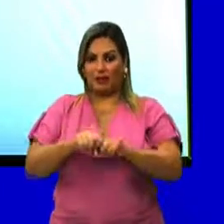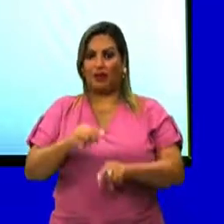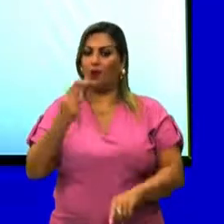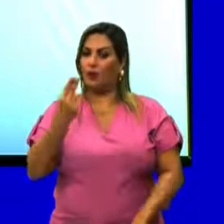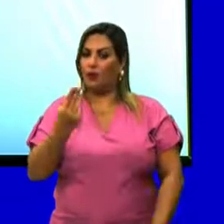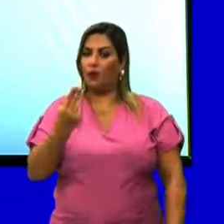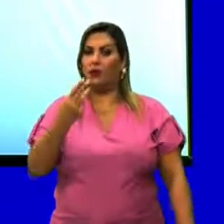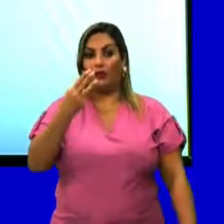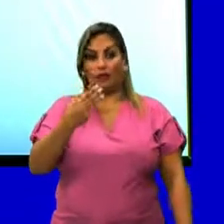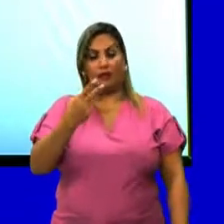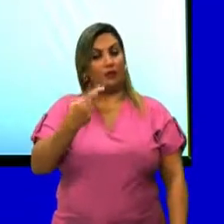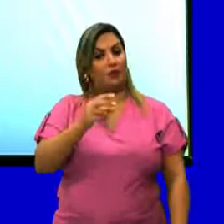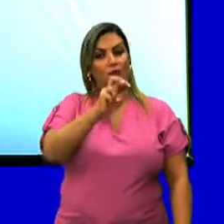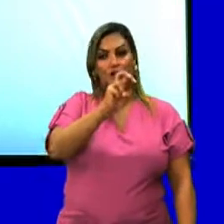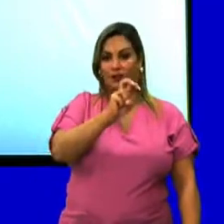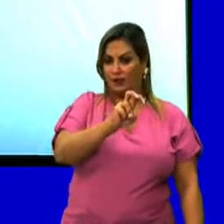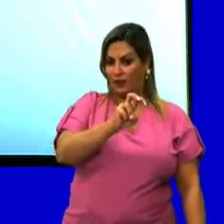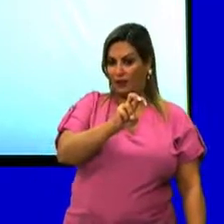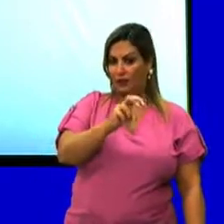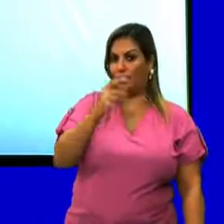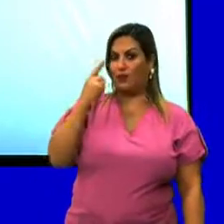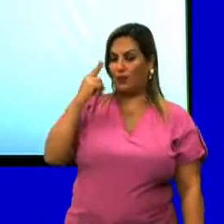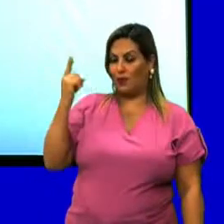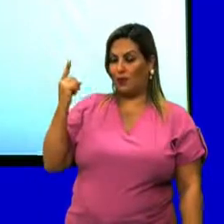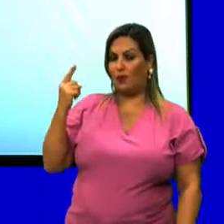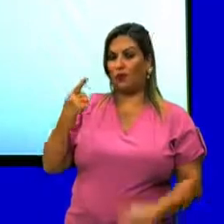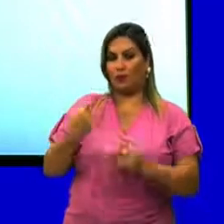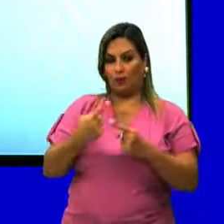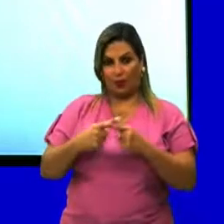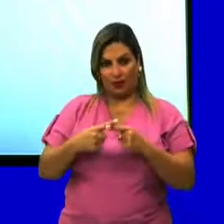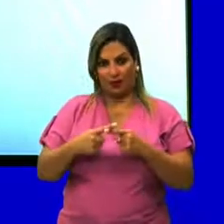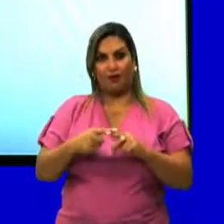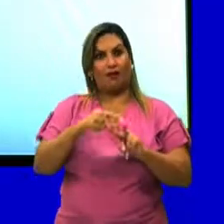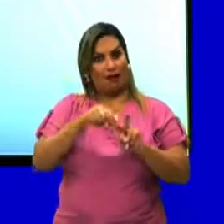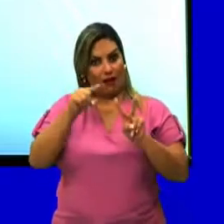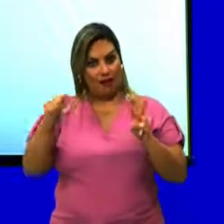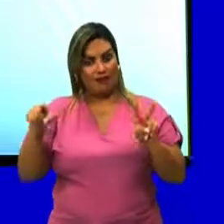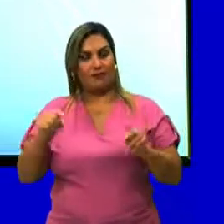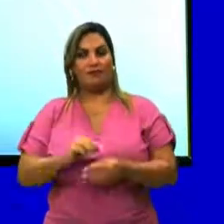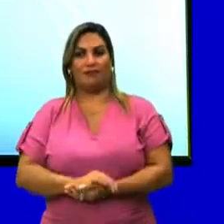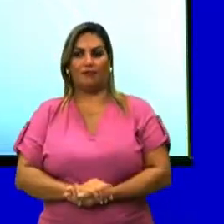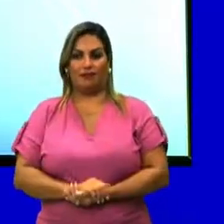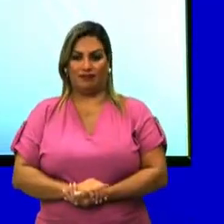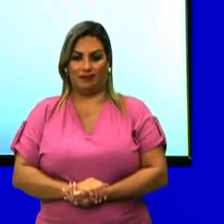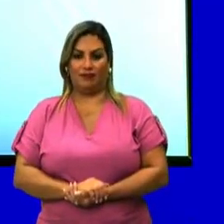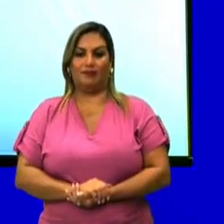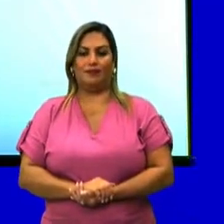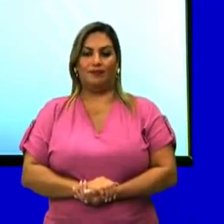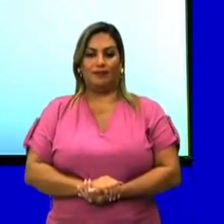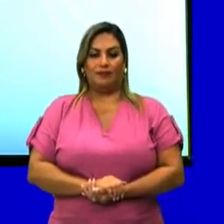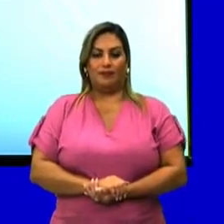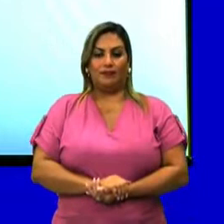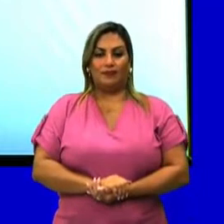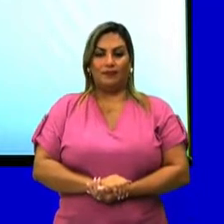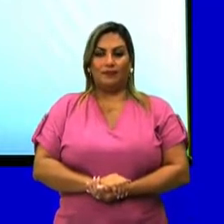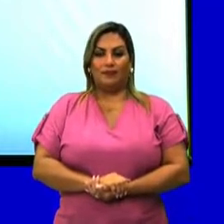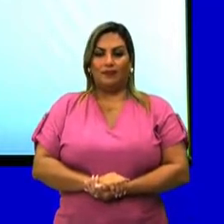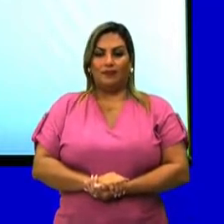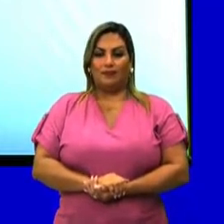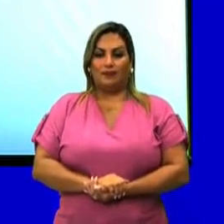e o 3 = 5 porque porque também é uma raiz